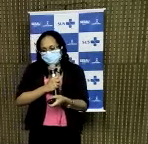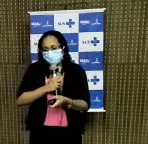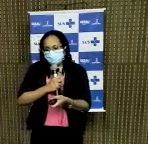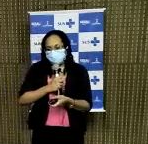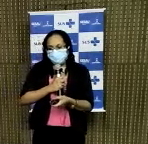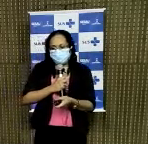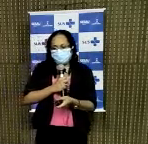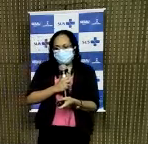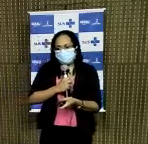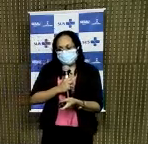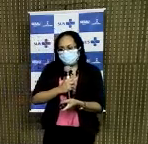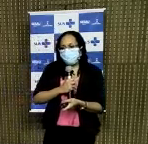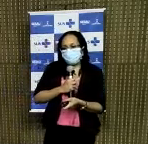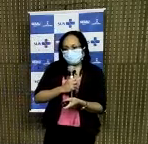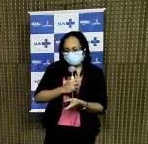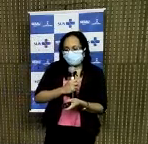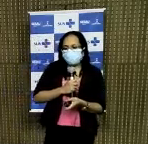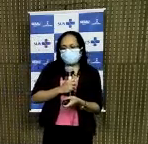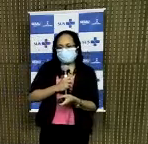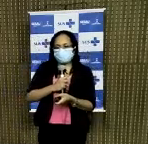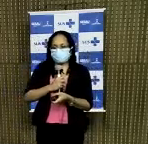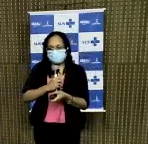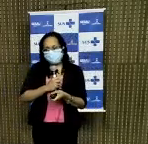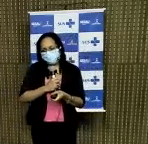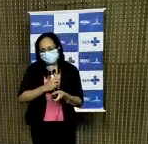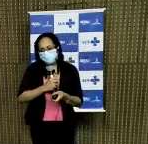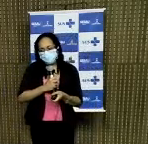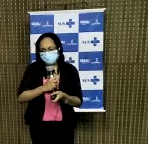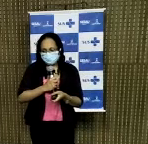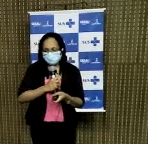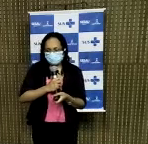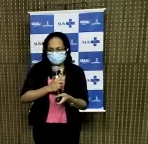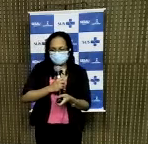Na questão das crianças de 0 a 10 anos também, é um número baixo, né?